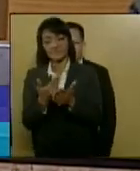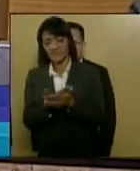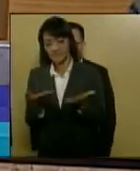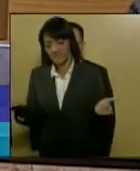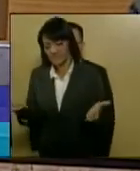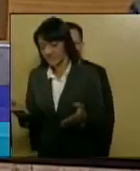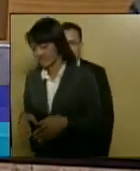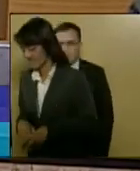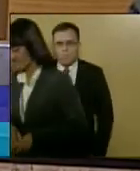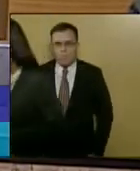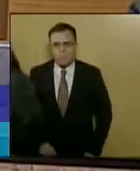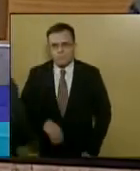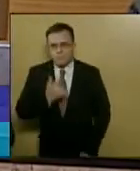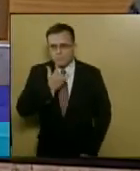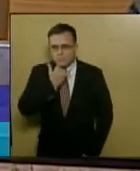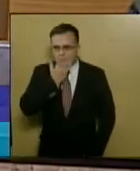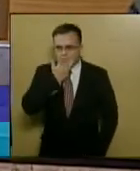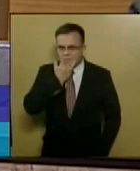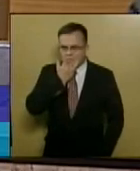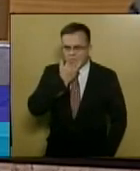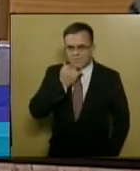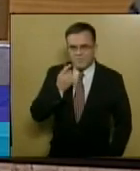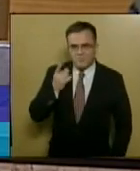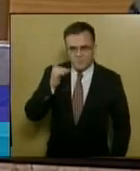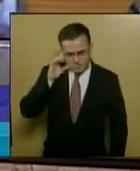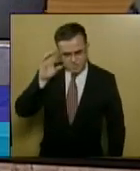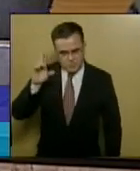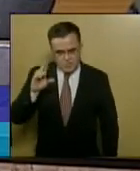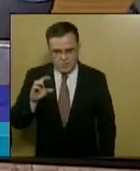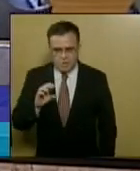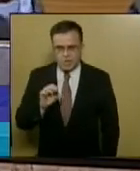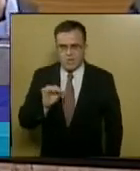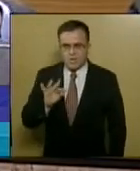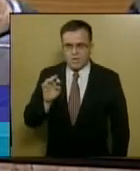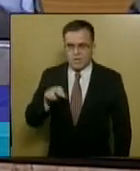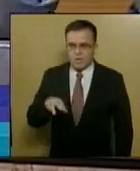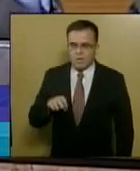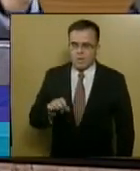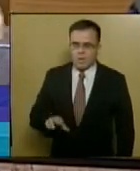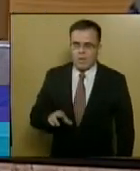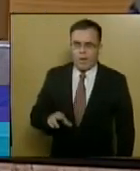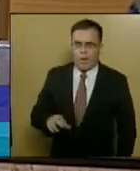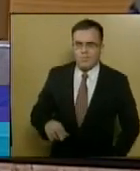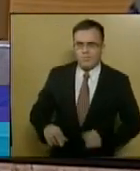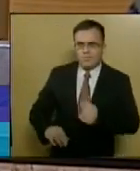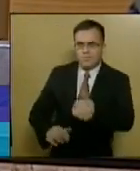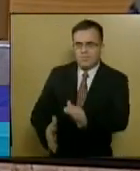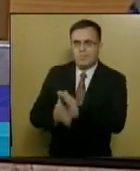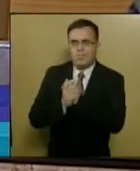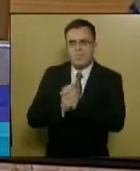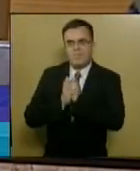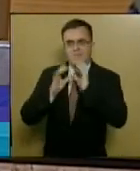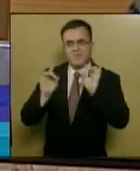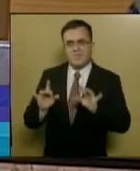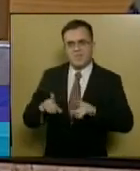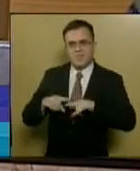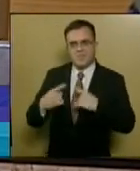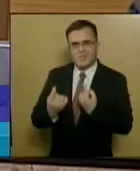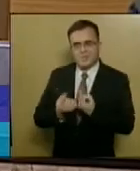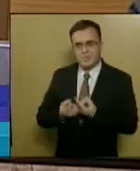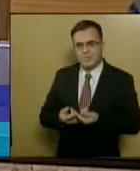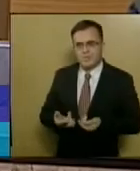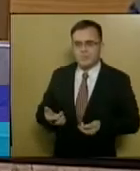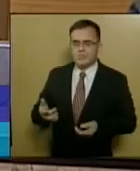Porque, lamentavelmente, doutor Artemio, que semana passada, na solenidade, o cidadão